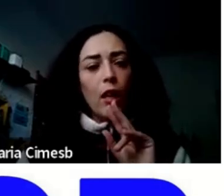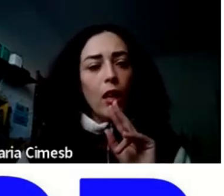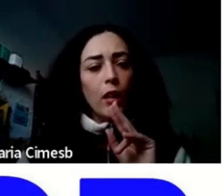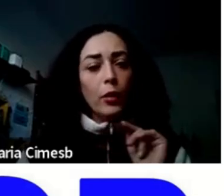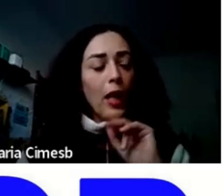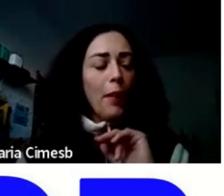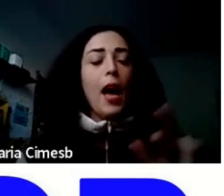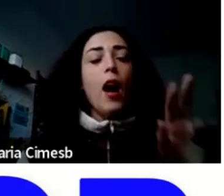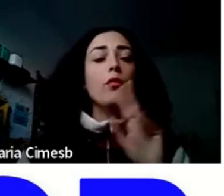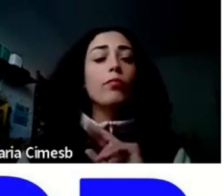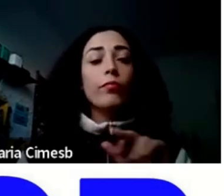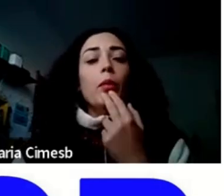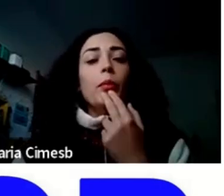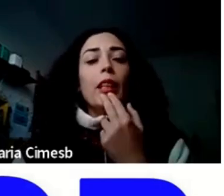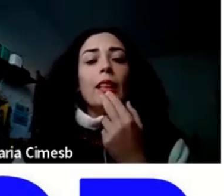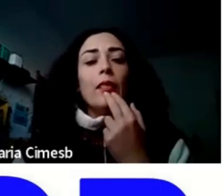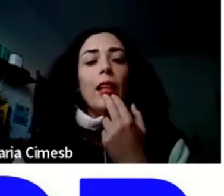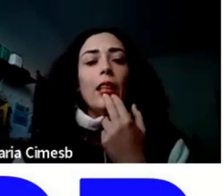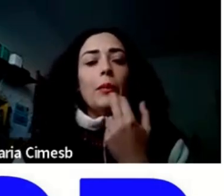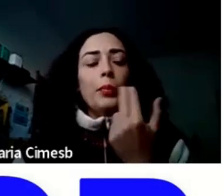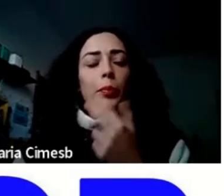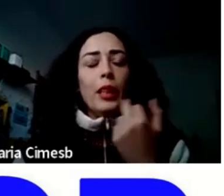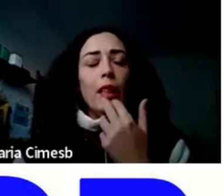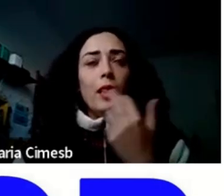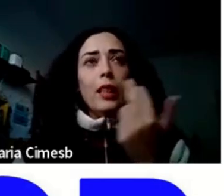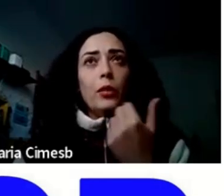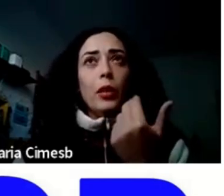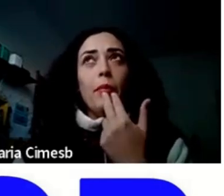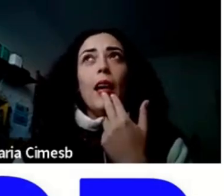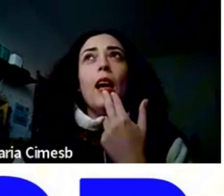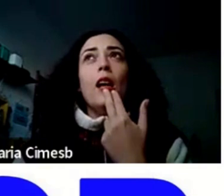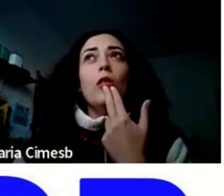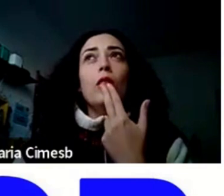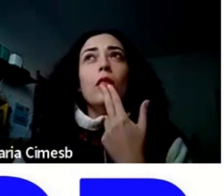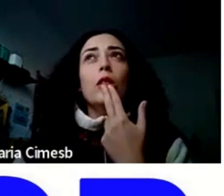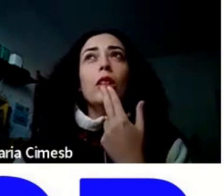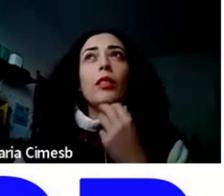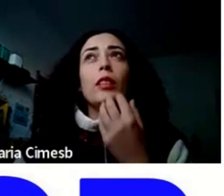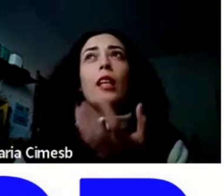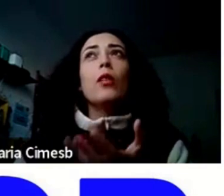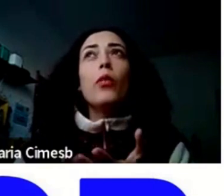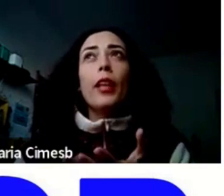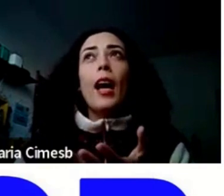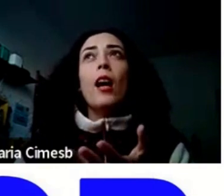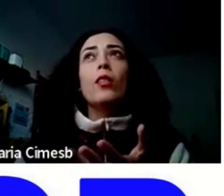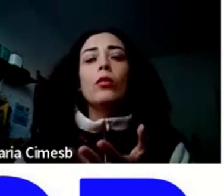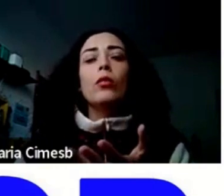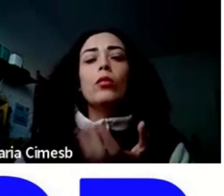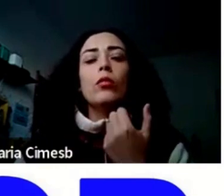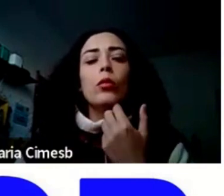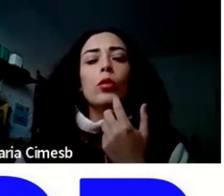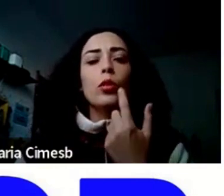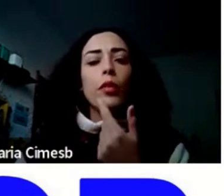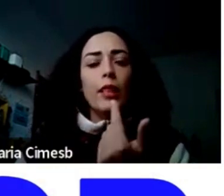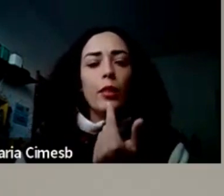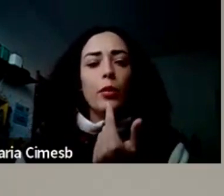faz leitura labial, a comunicação ali pela leitura labial. Então, se você encontrar